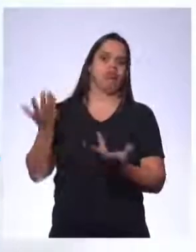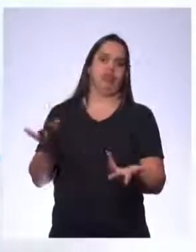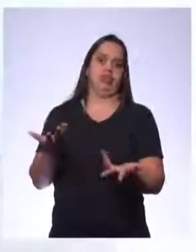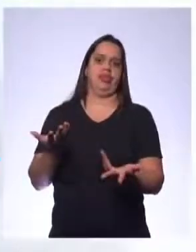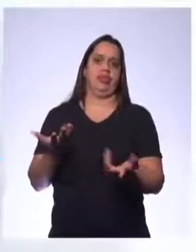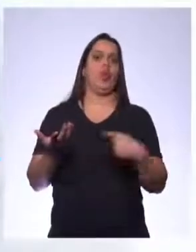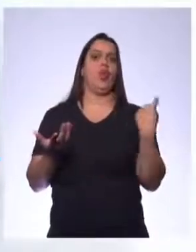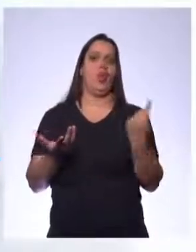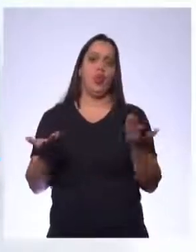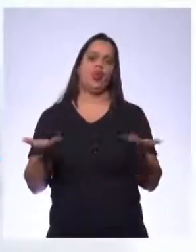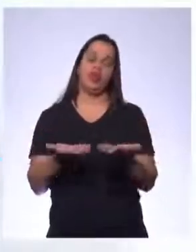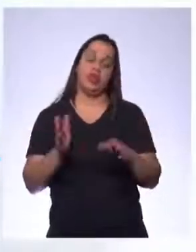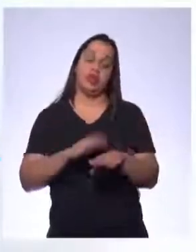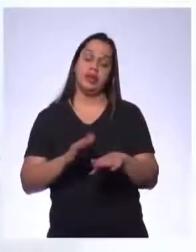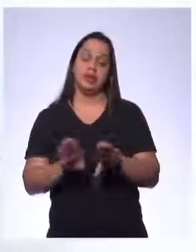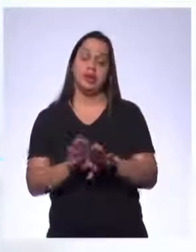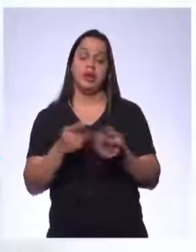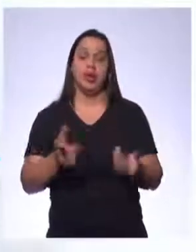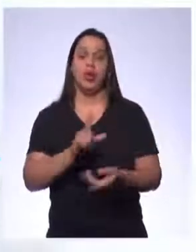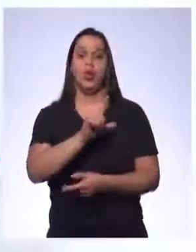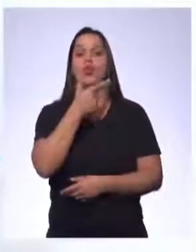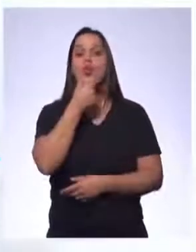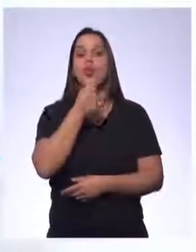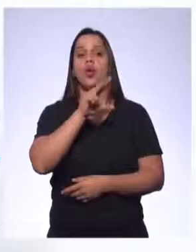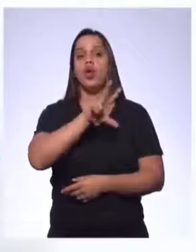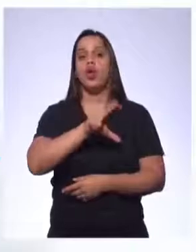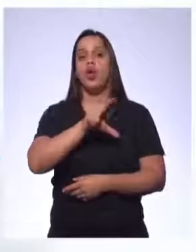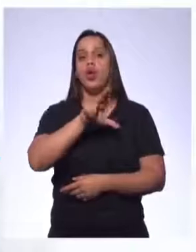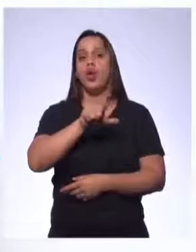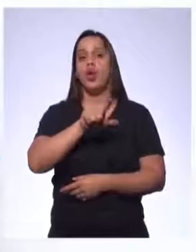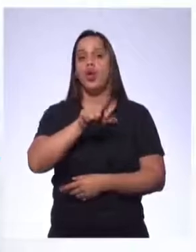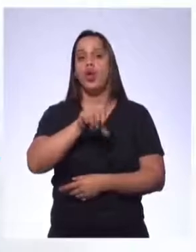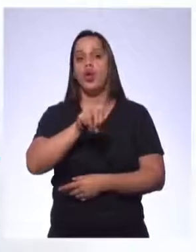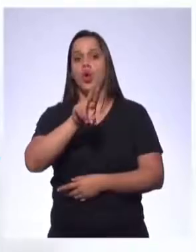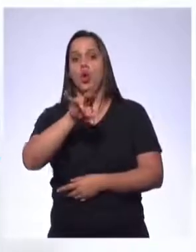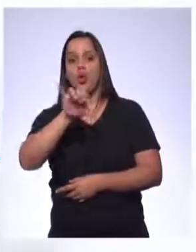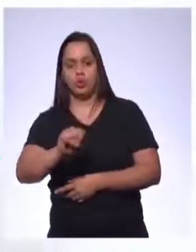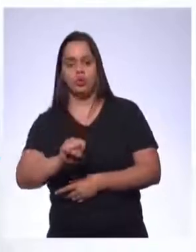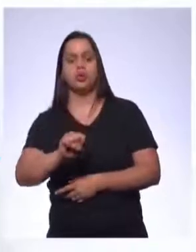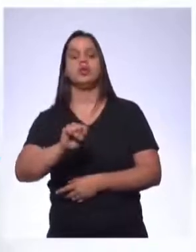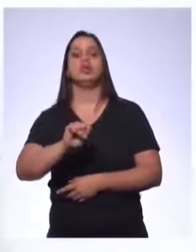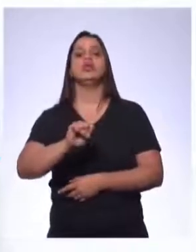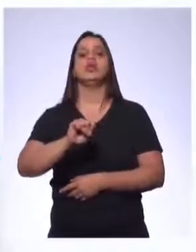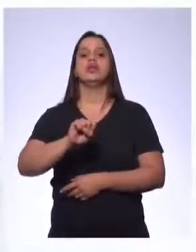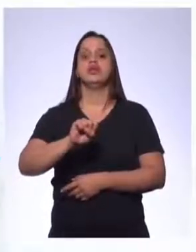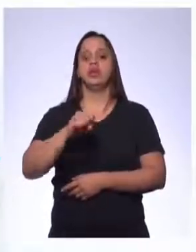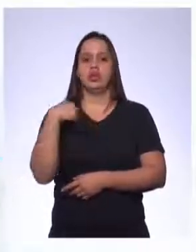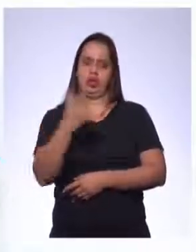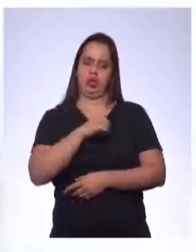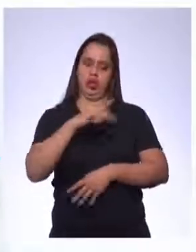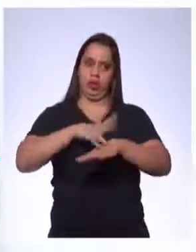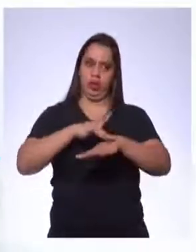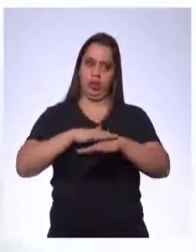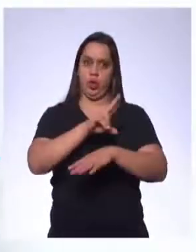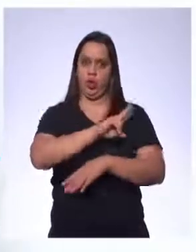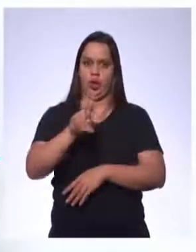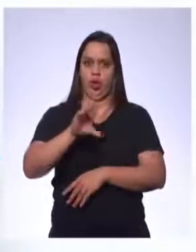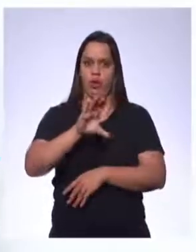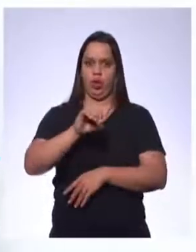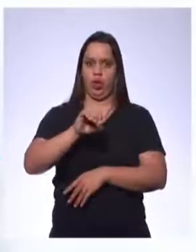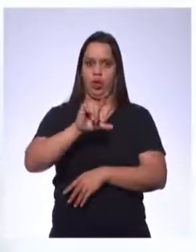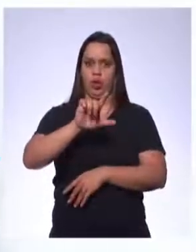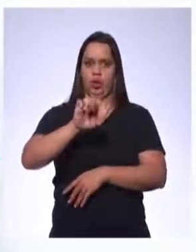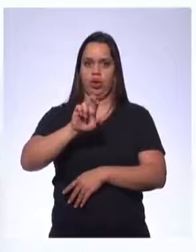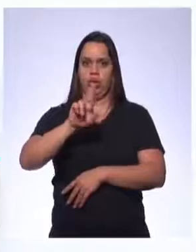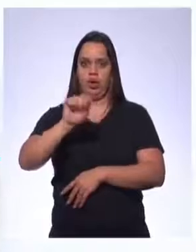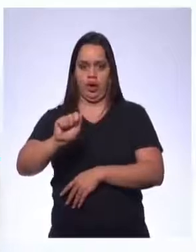Louis Pasteur, o que ele fez? Existia uma doença chamada, a gente tem, né, uma doença que chama cólera, tá?